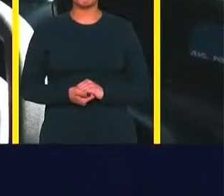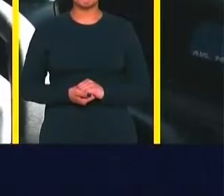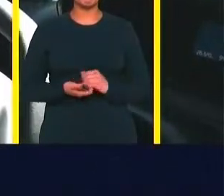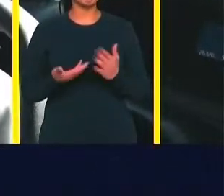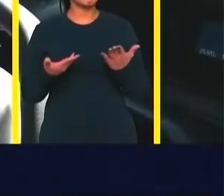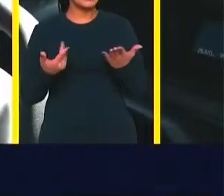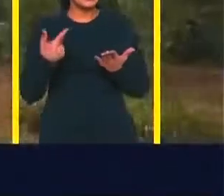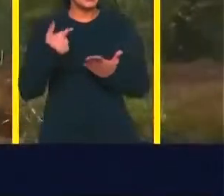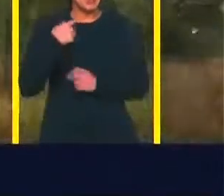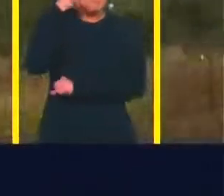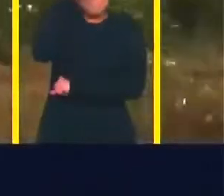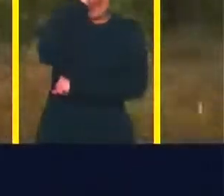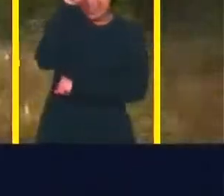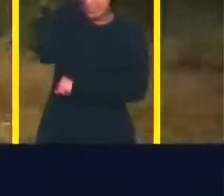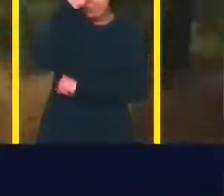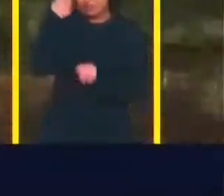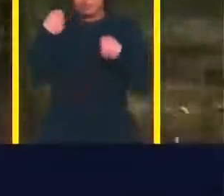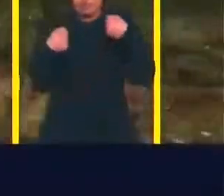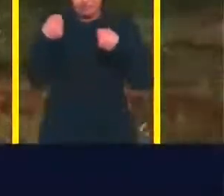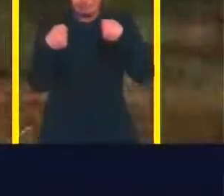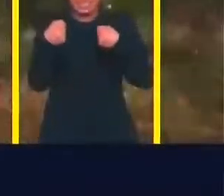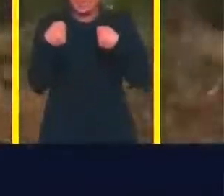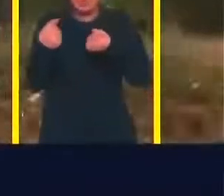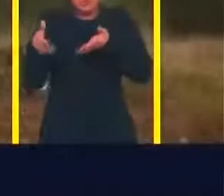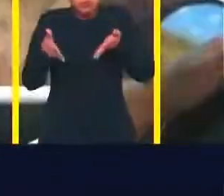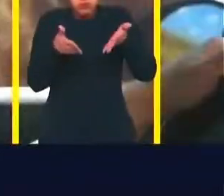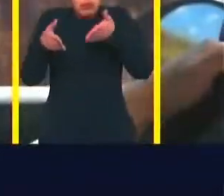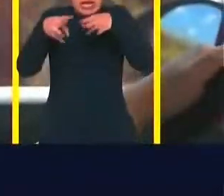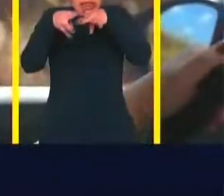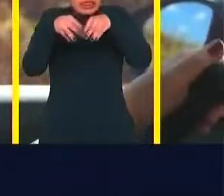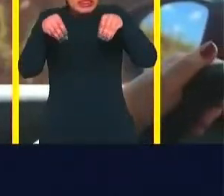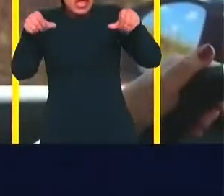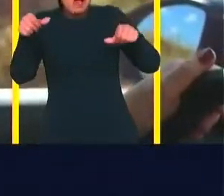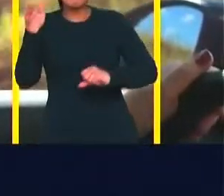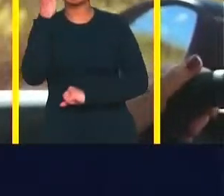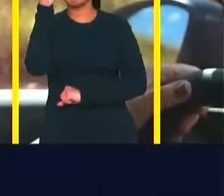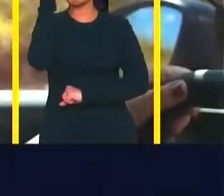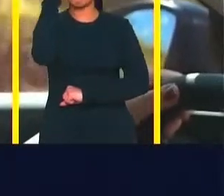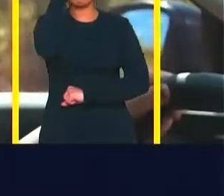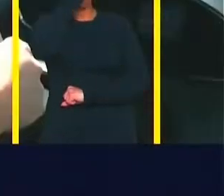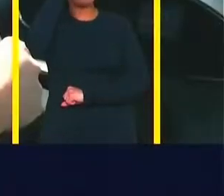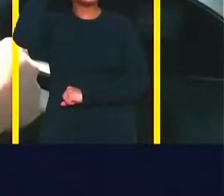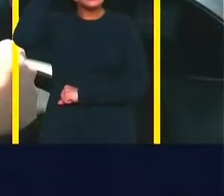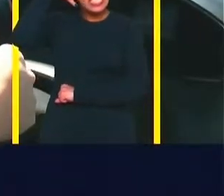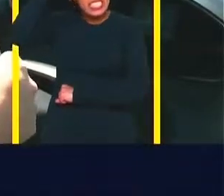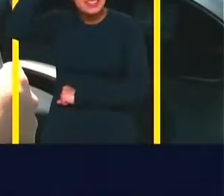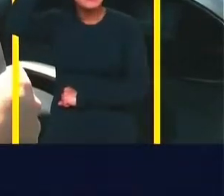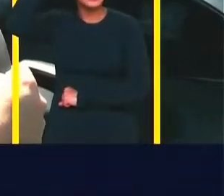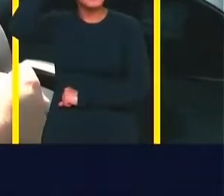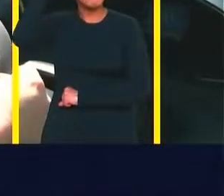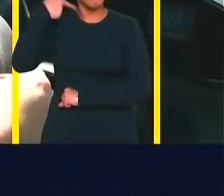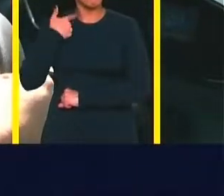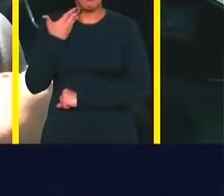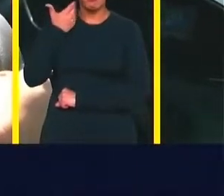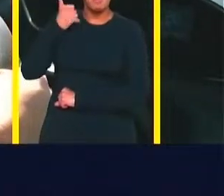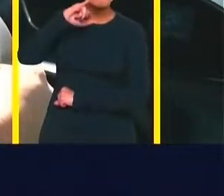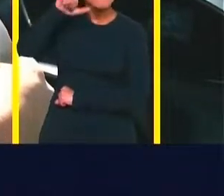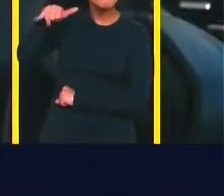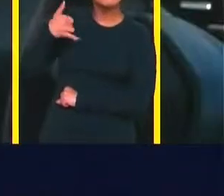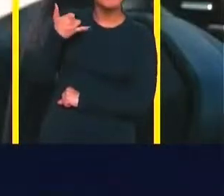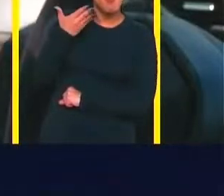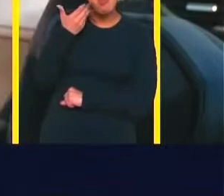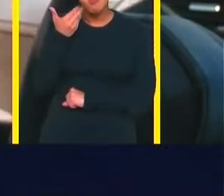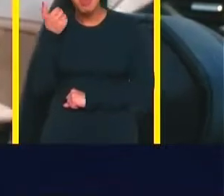Bom, eu aprendi a dirigir em estrada de terra como essa. Ia para sítio, para rancho, aproveitava para pegar o carro, poder